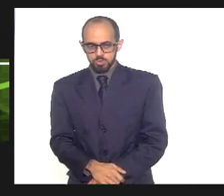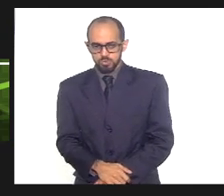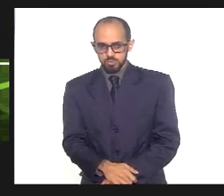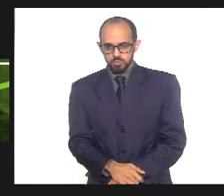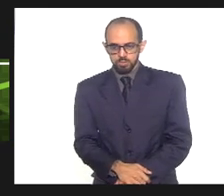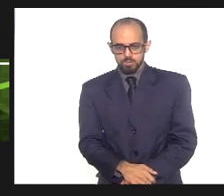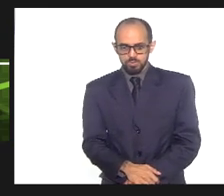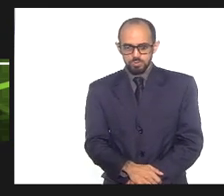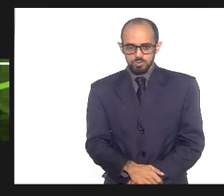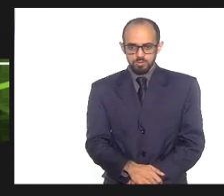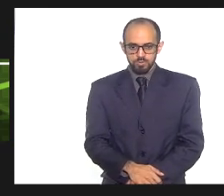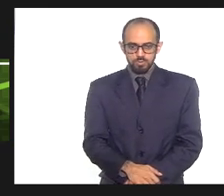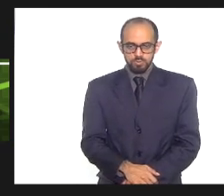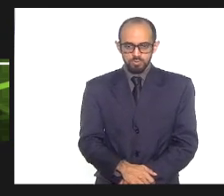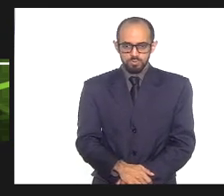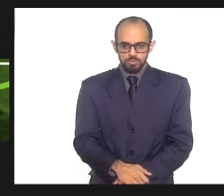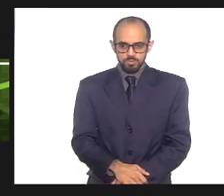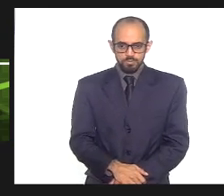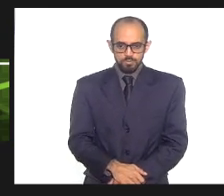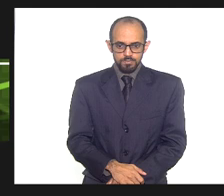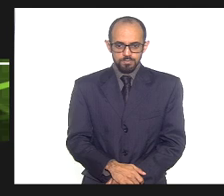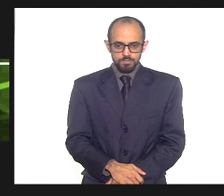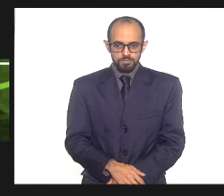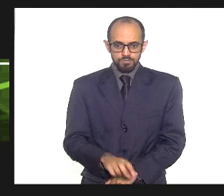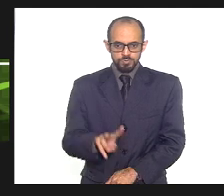Deixa eu tentar de novo. Vou pedir aqui